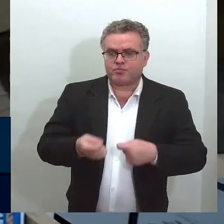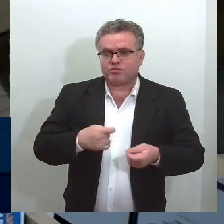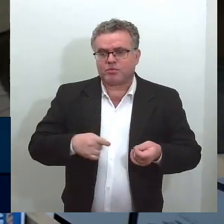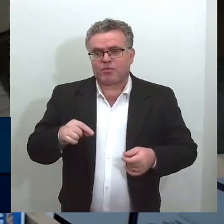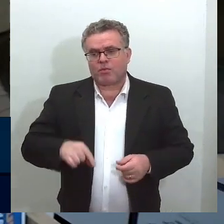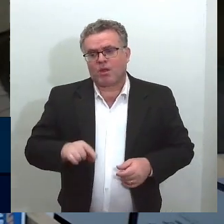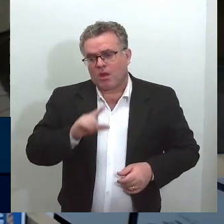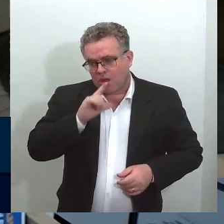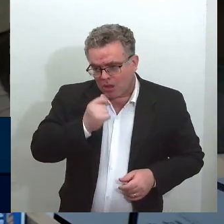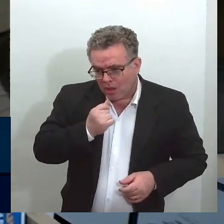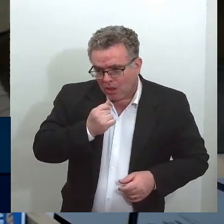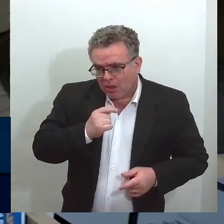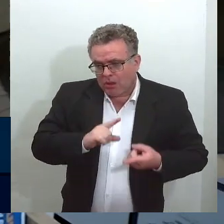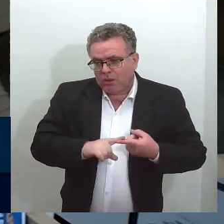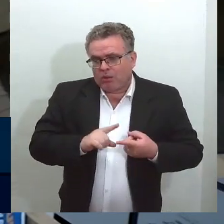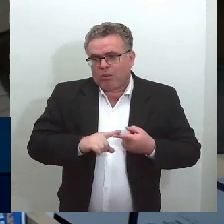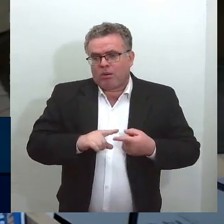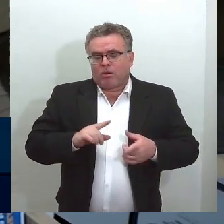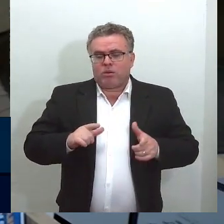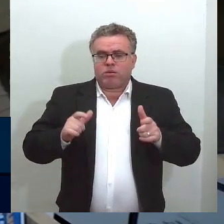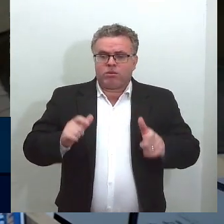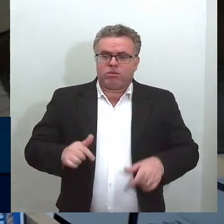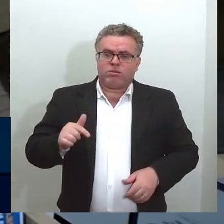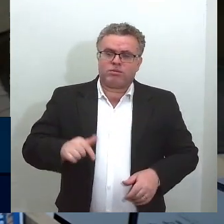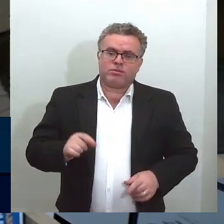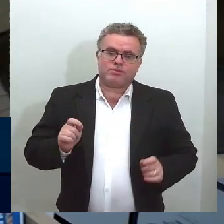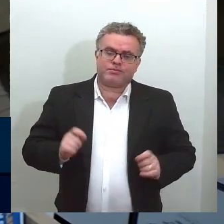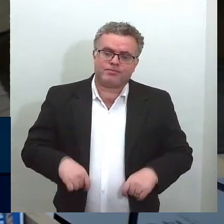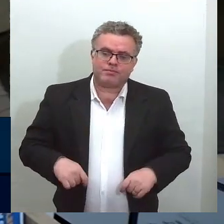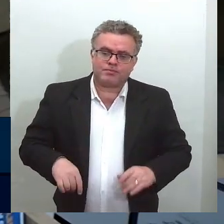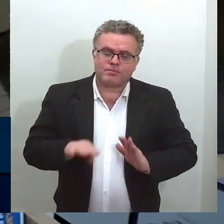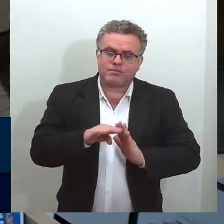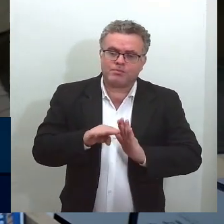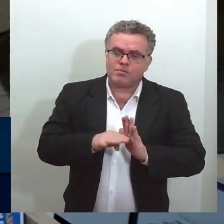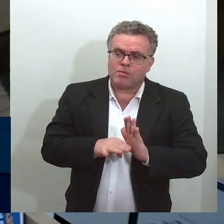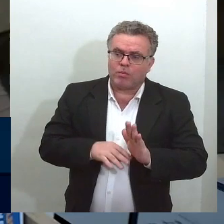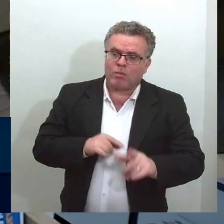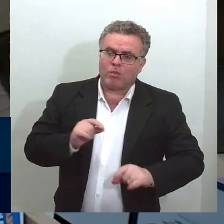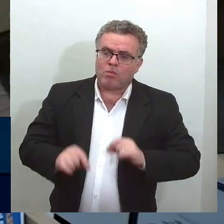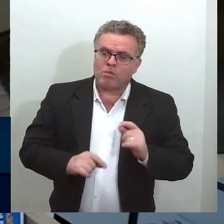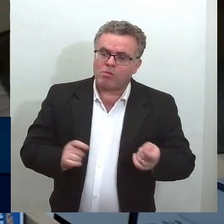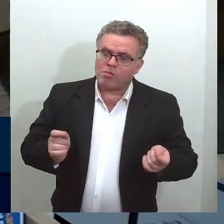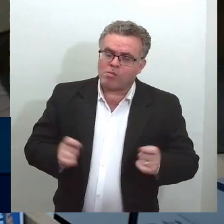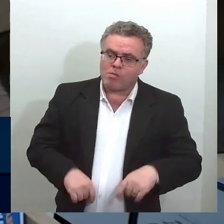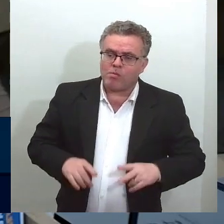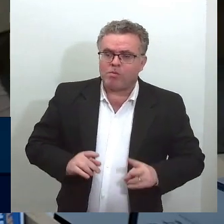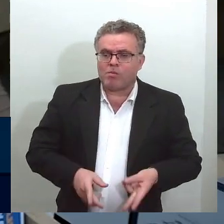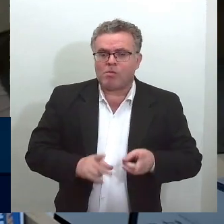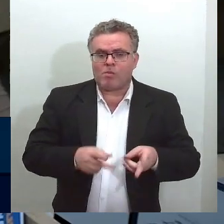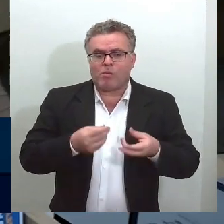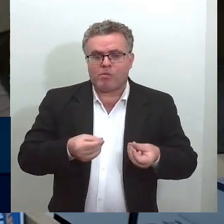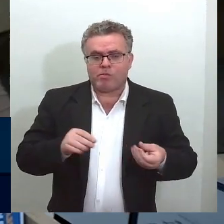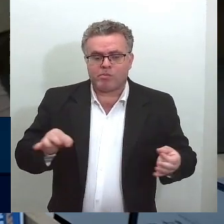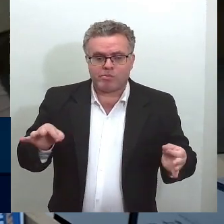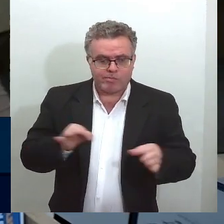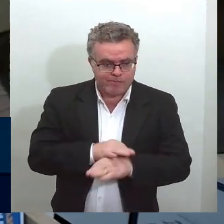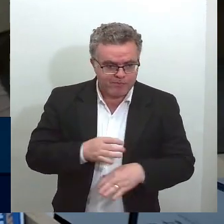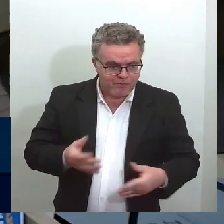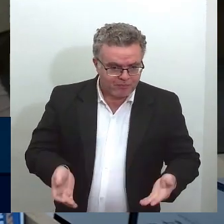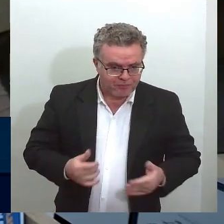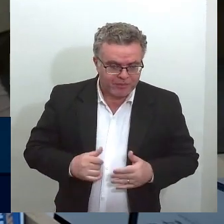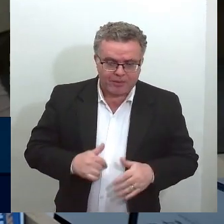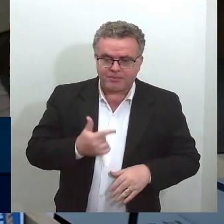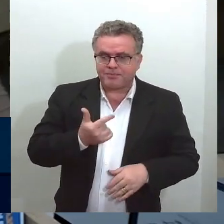né? Com todos os programas que o governo está colocando em prática, como o de ontem, né? 200 milhões de reais em obras. Isso